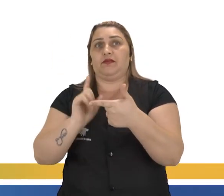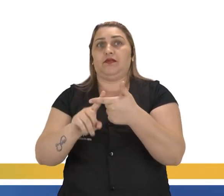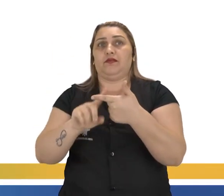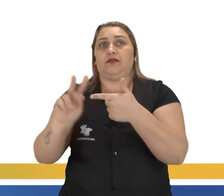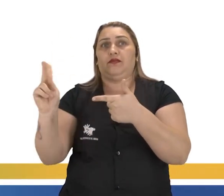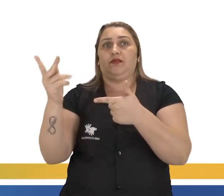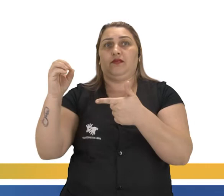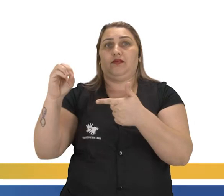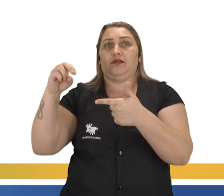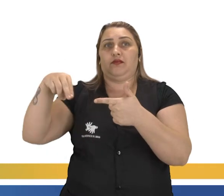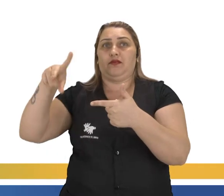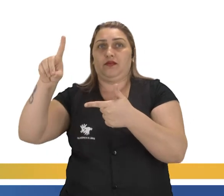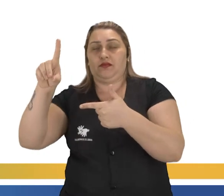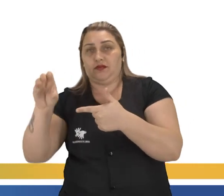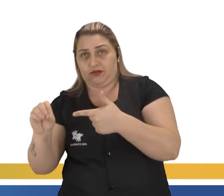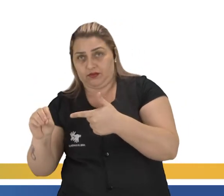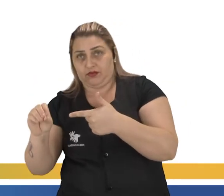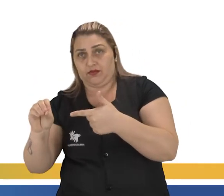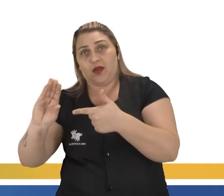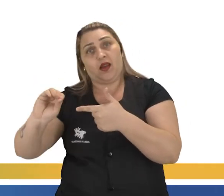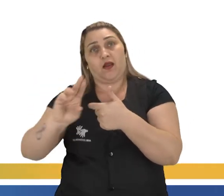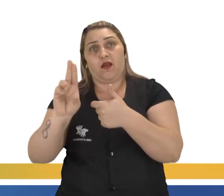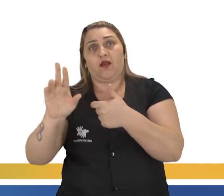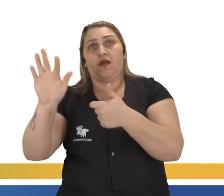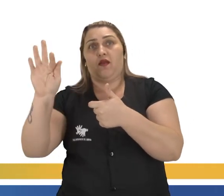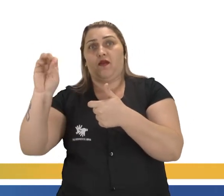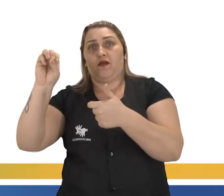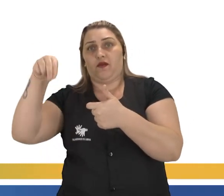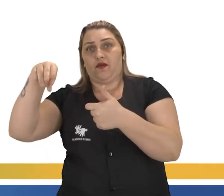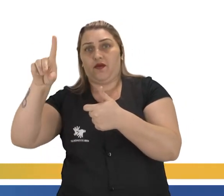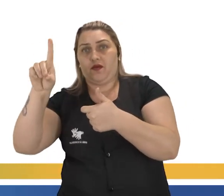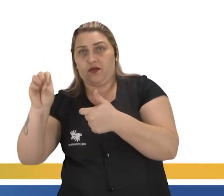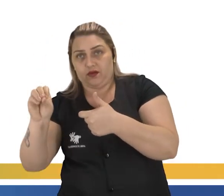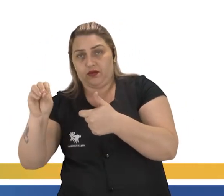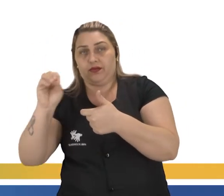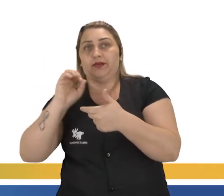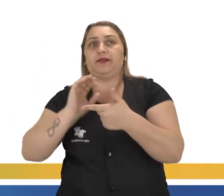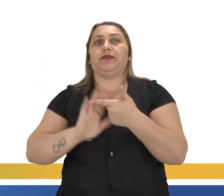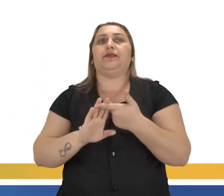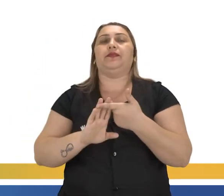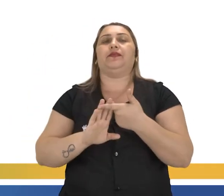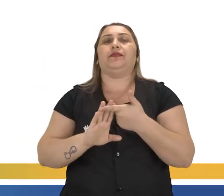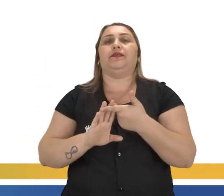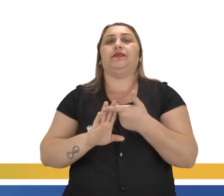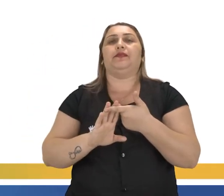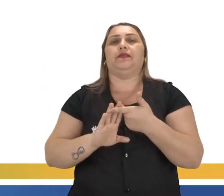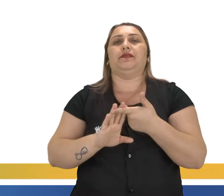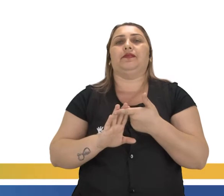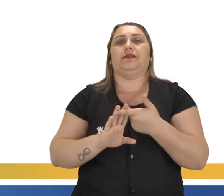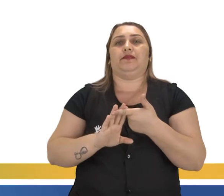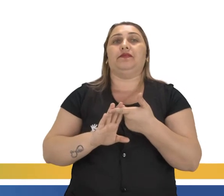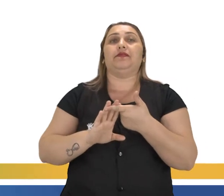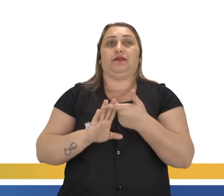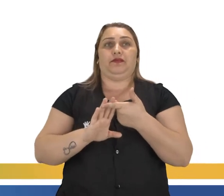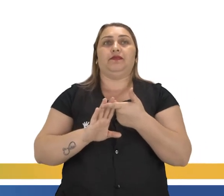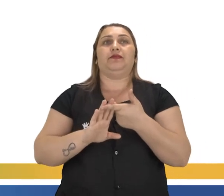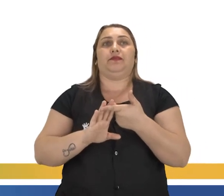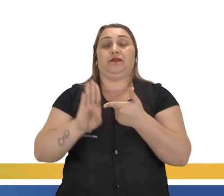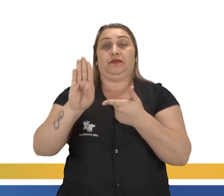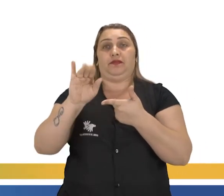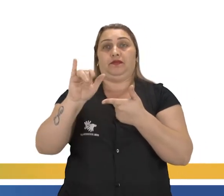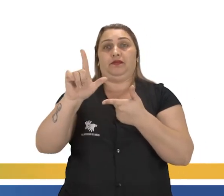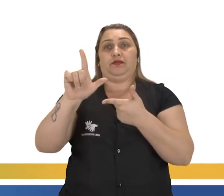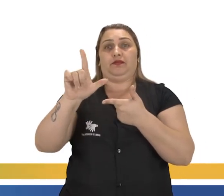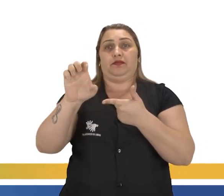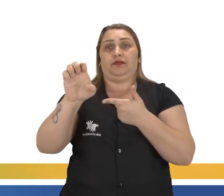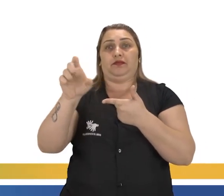Em espanhol, eu posso falar hondo ou fondo. Ou seja, um biléxico. É uma